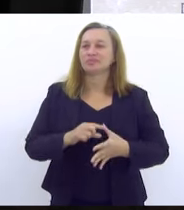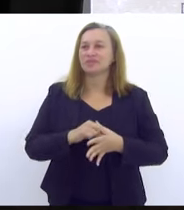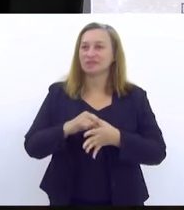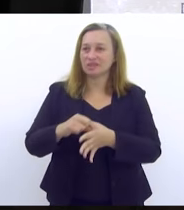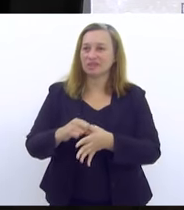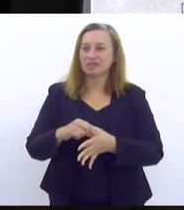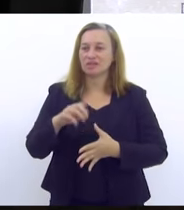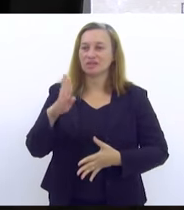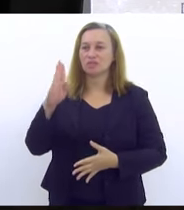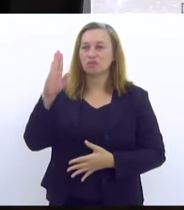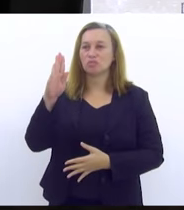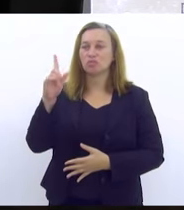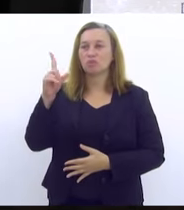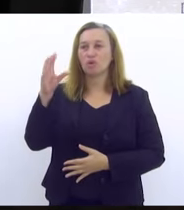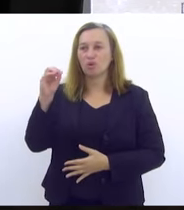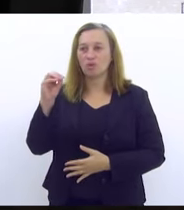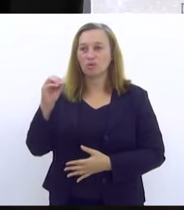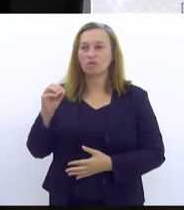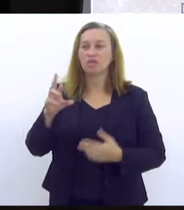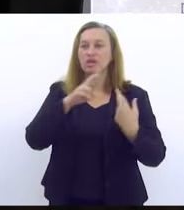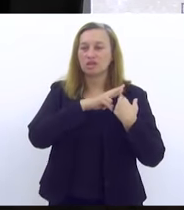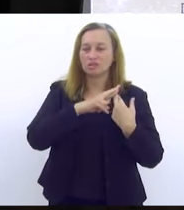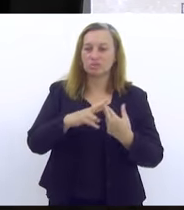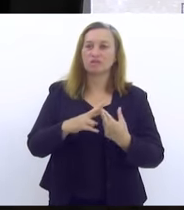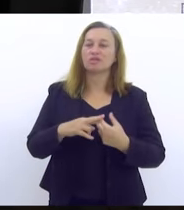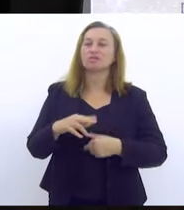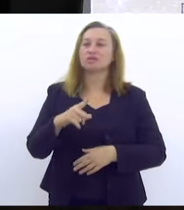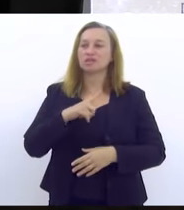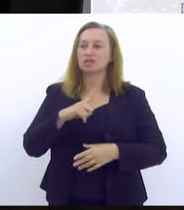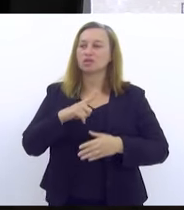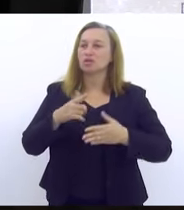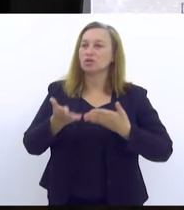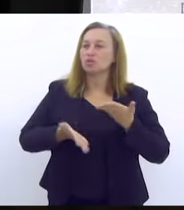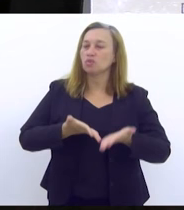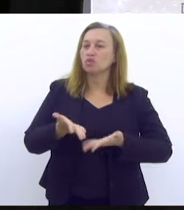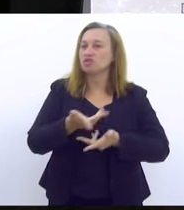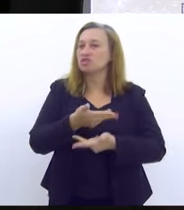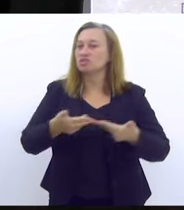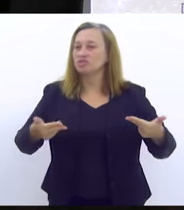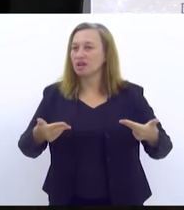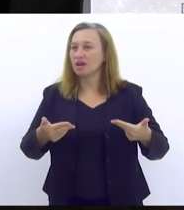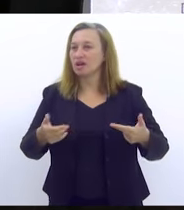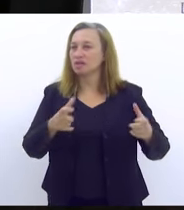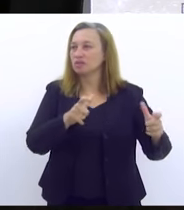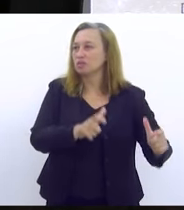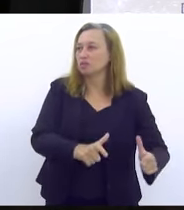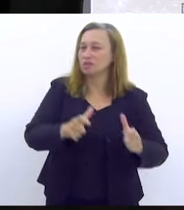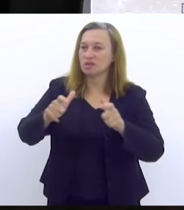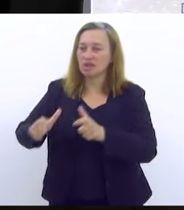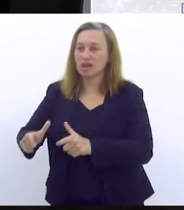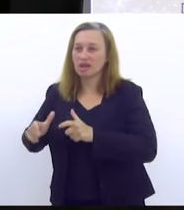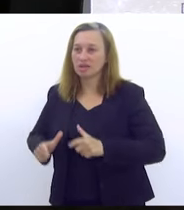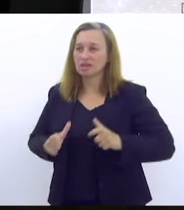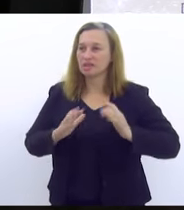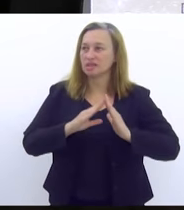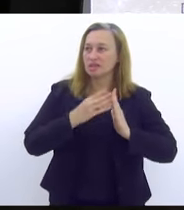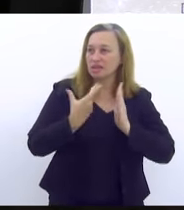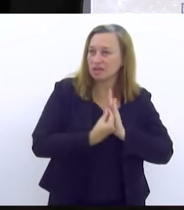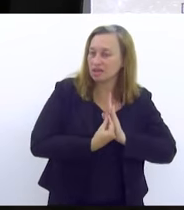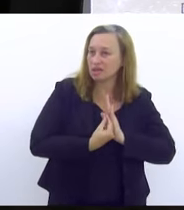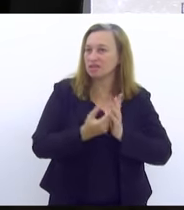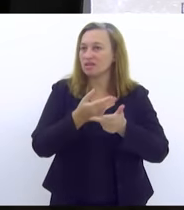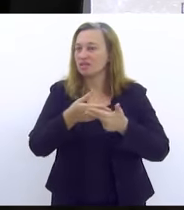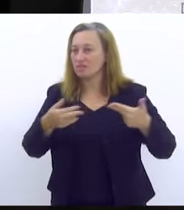bloco hoje, muita responsabilidade, toma conta de diversas regiões e várias igrejas, muitos pastores